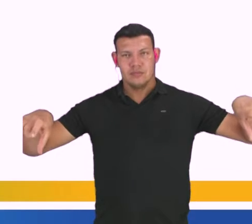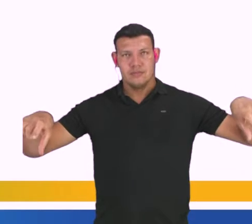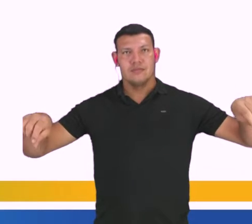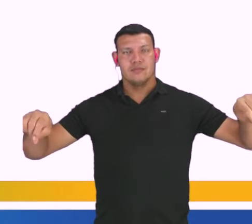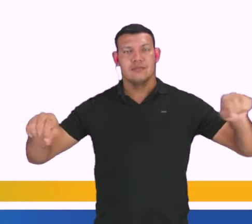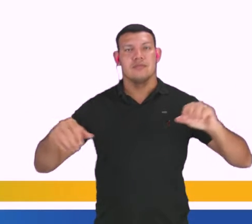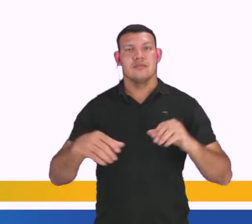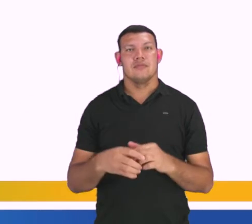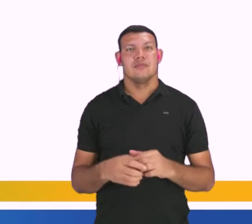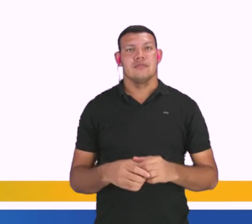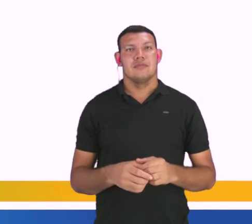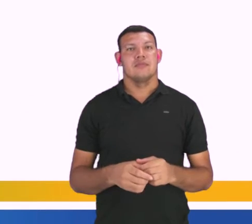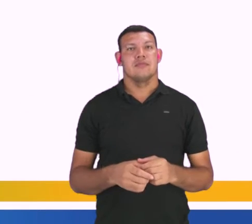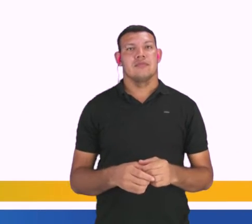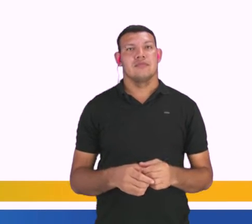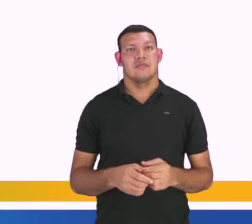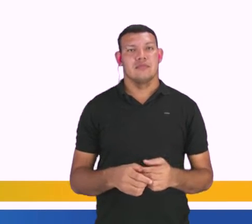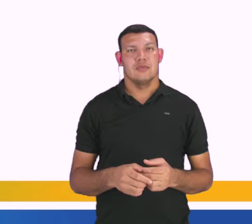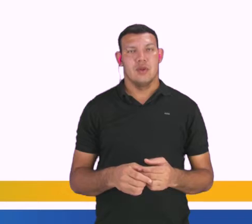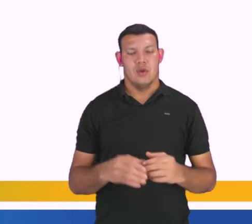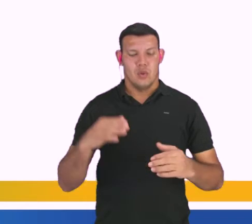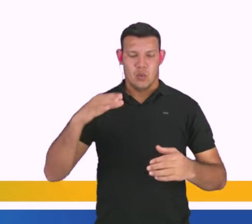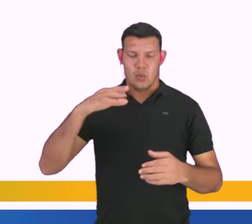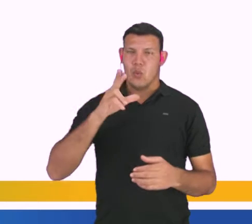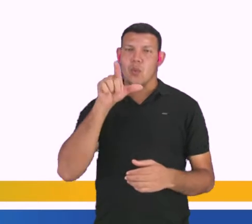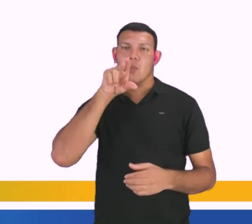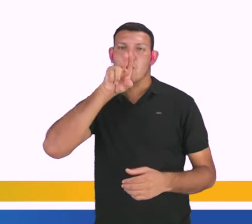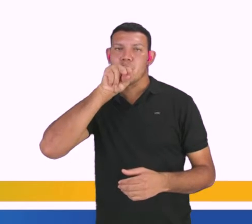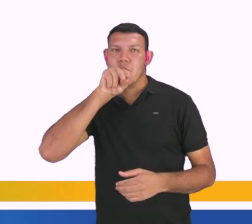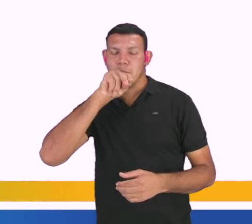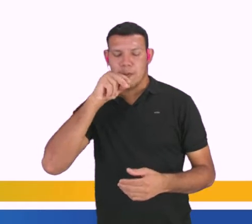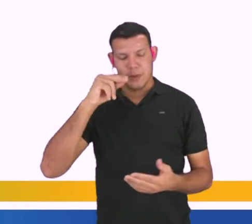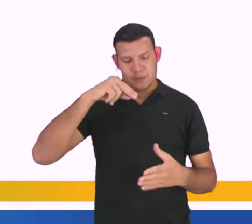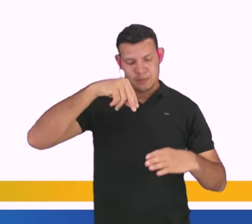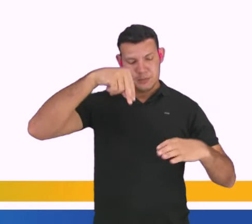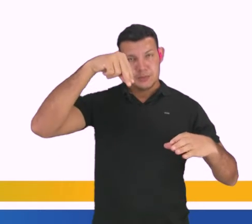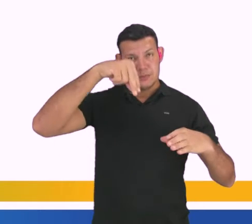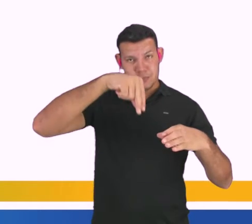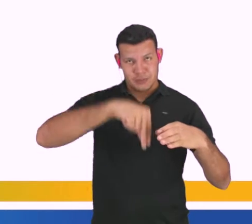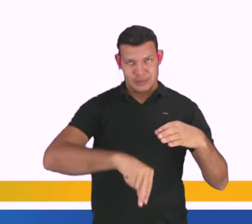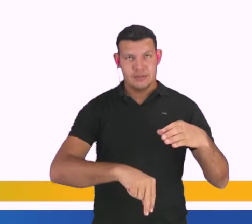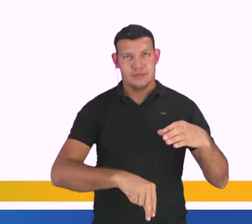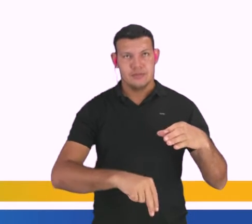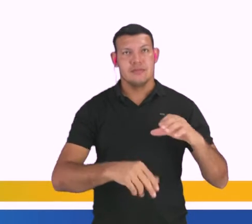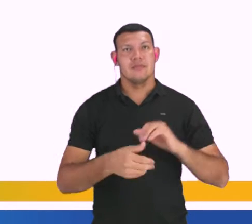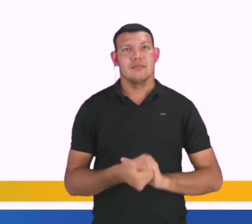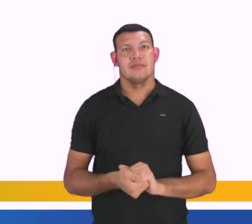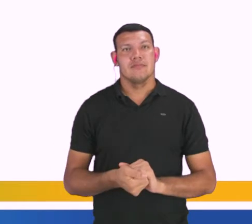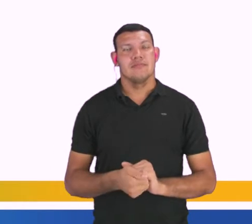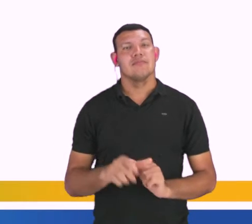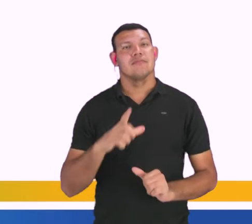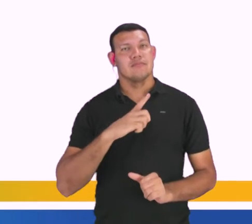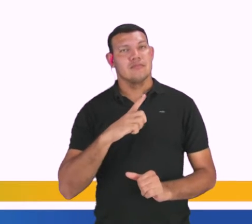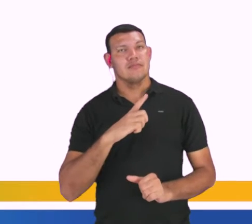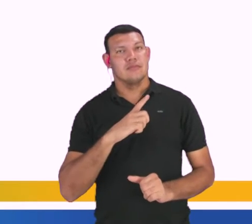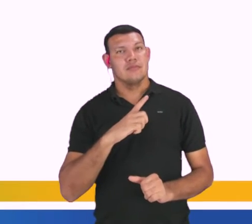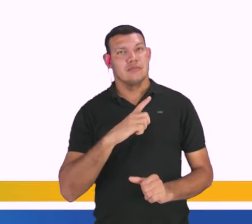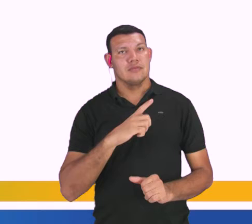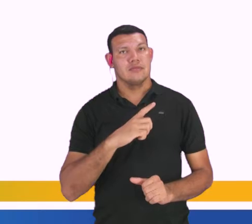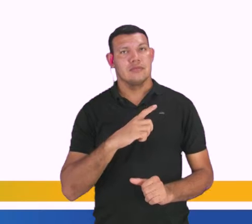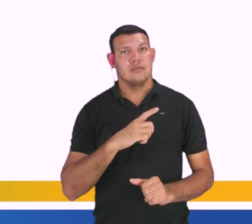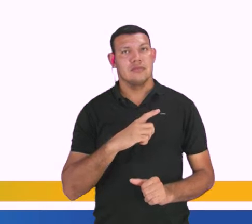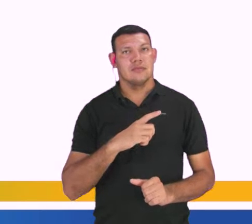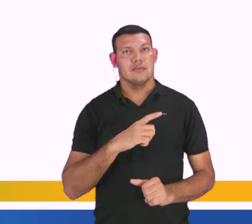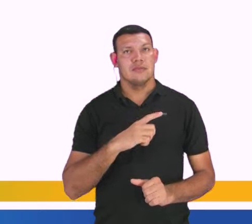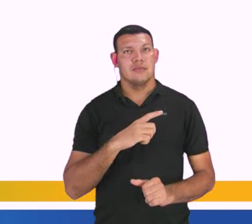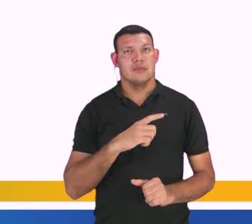Essa massa está afundada aí, ela está imersa. E se tu verificar, tem um desenho acima mostrando que o